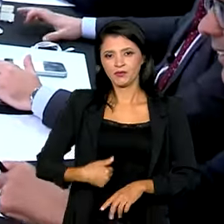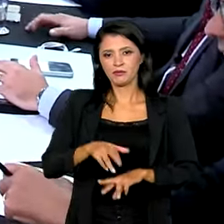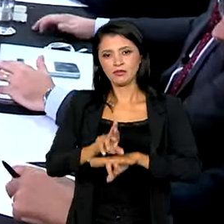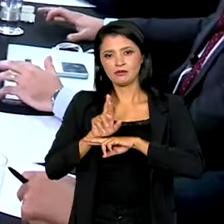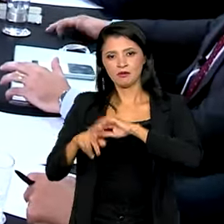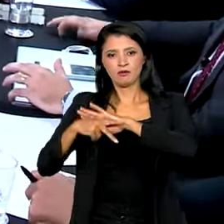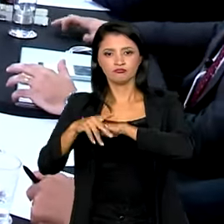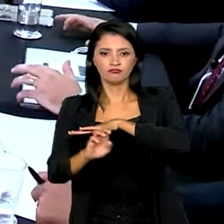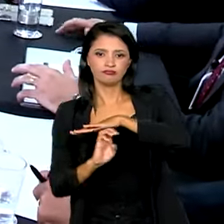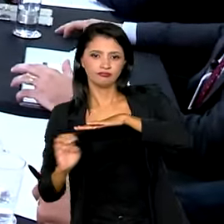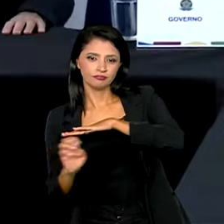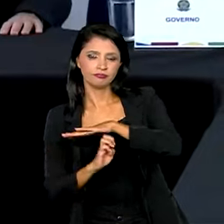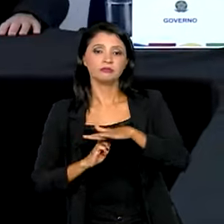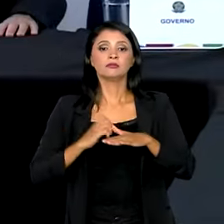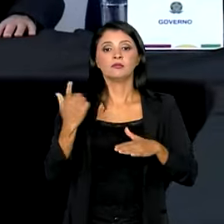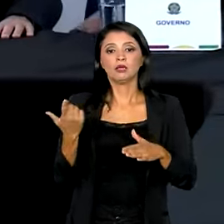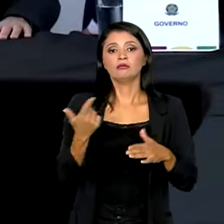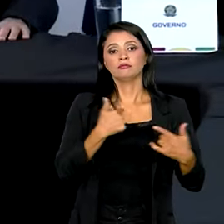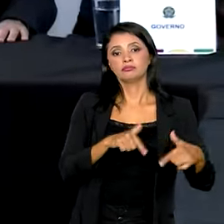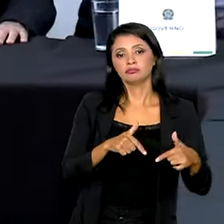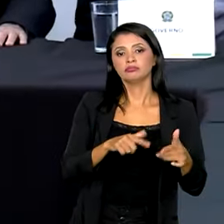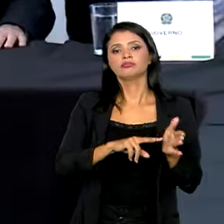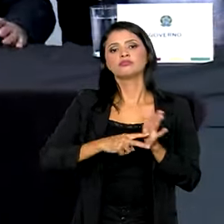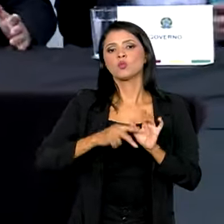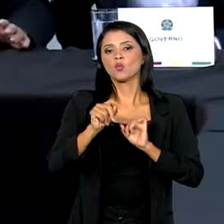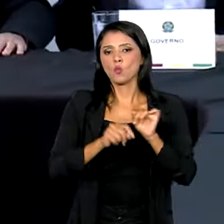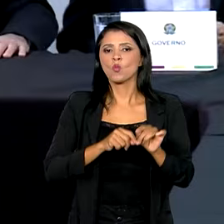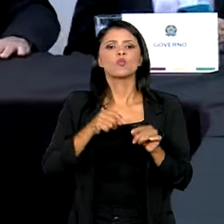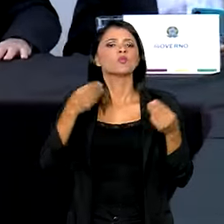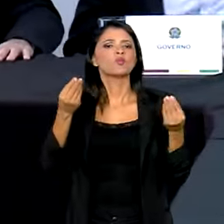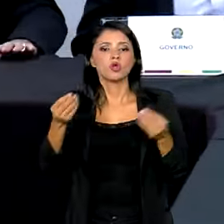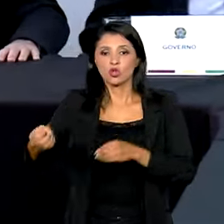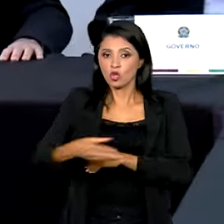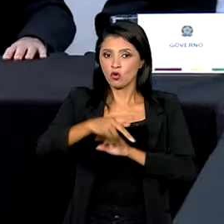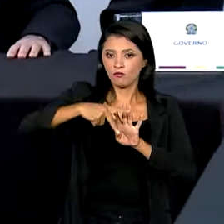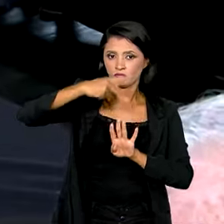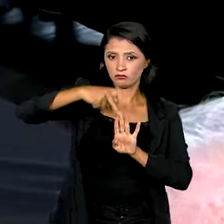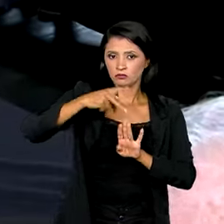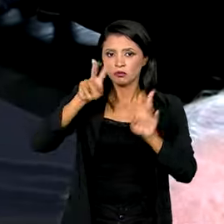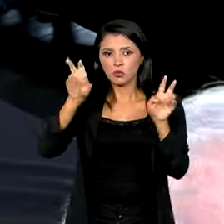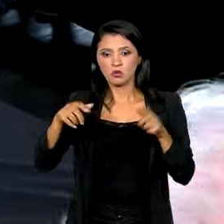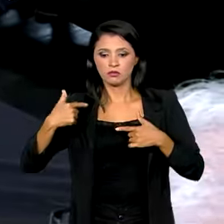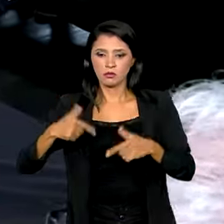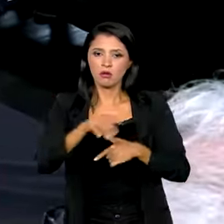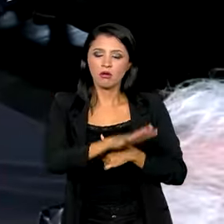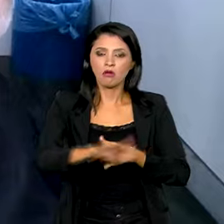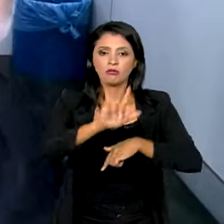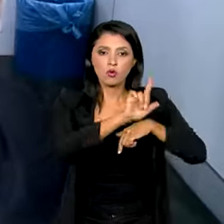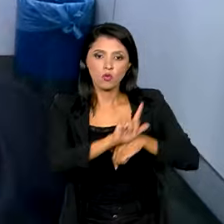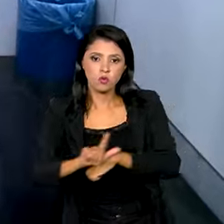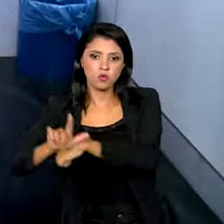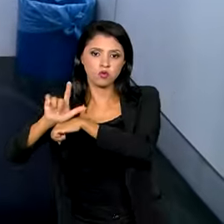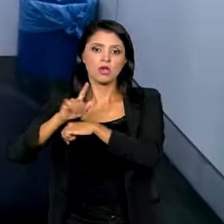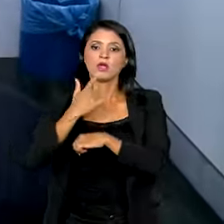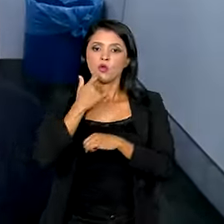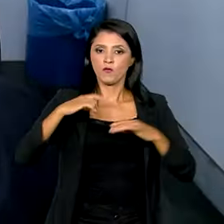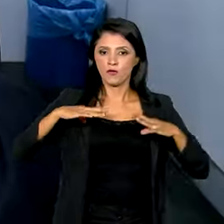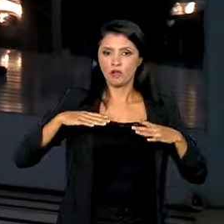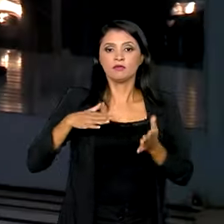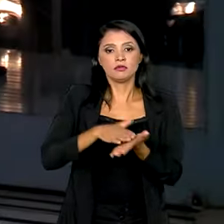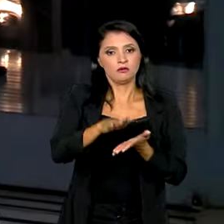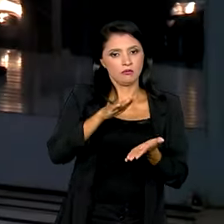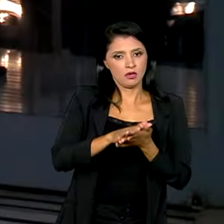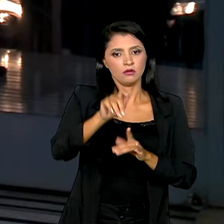representantes de empregados e empregadores, ficou definido que uma nova portaria sobre trabalho no comércio aos feriados será publicada em